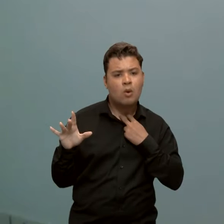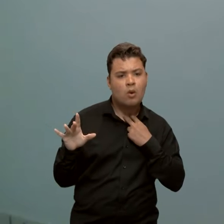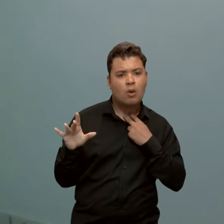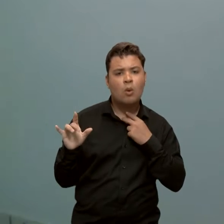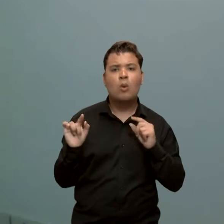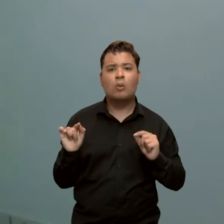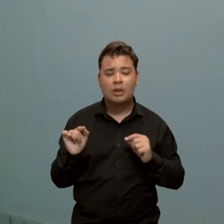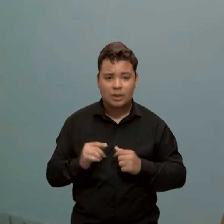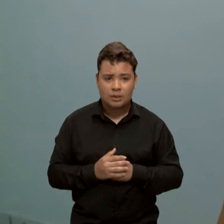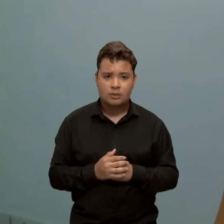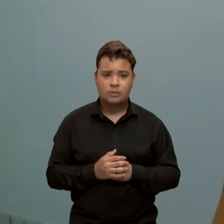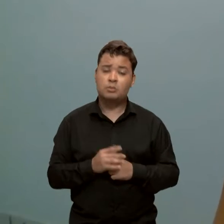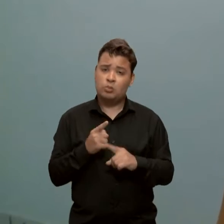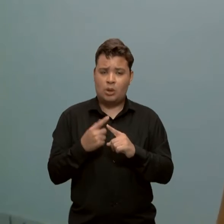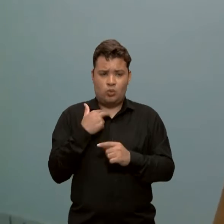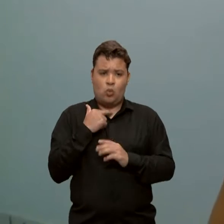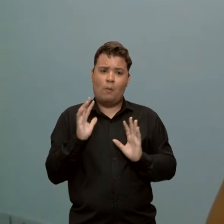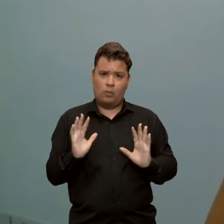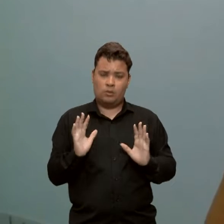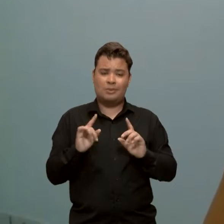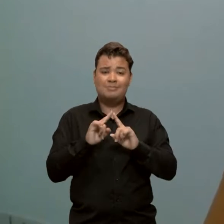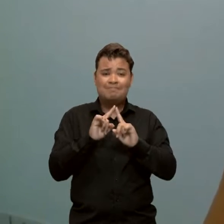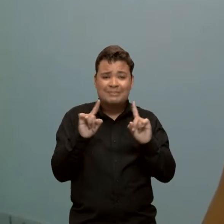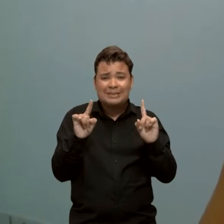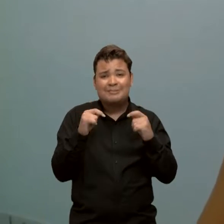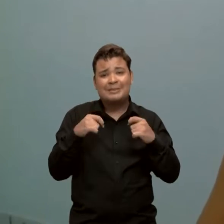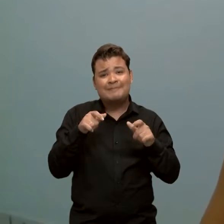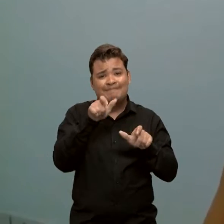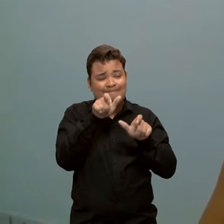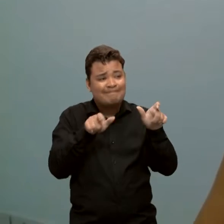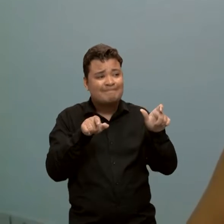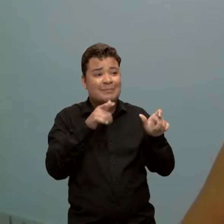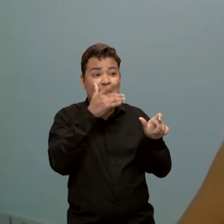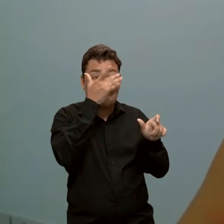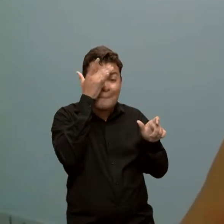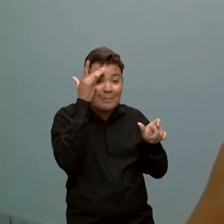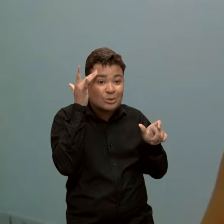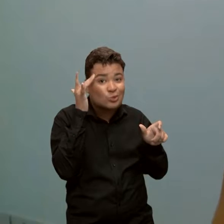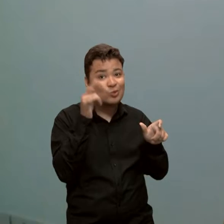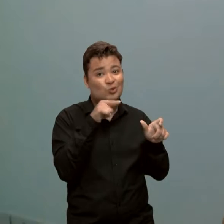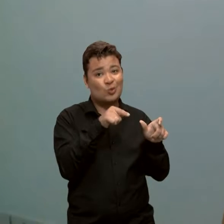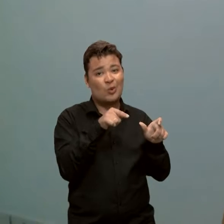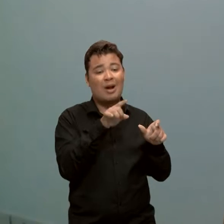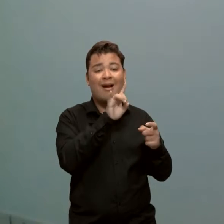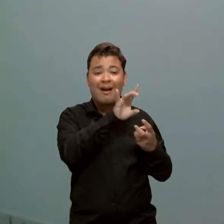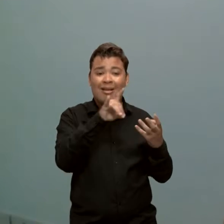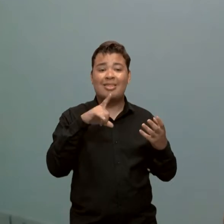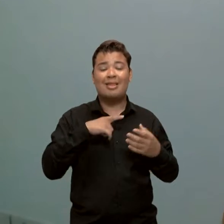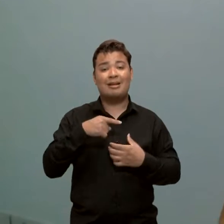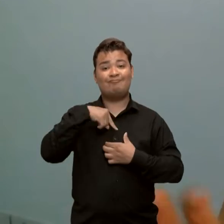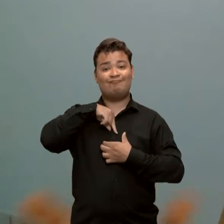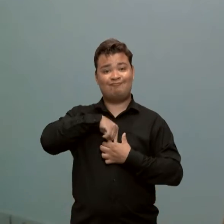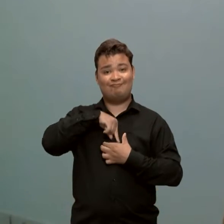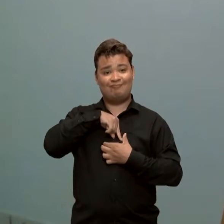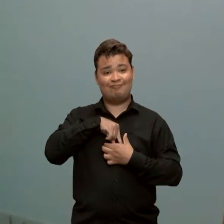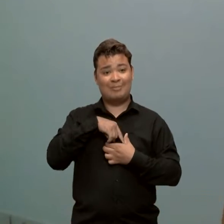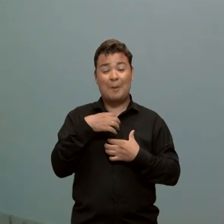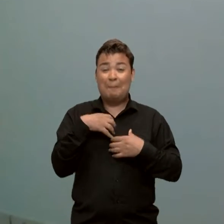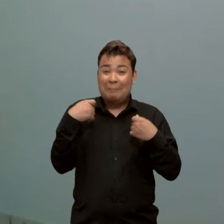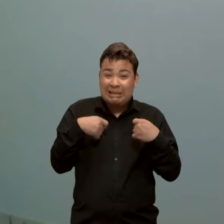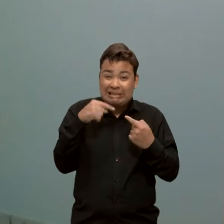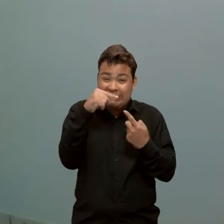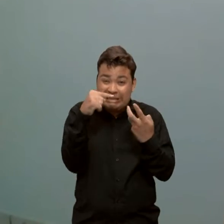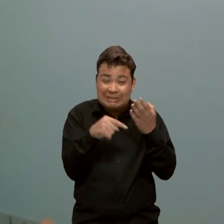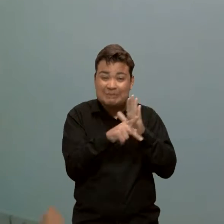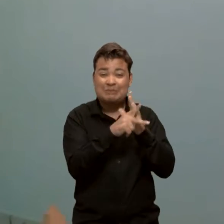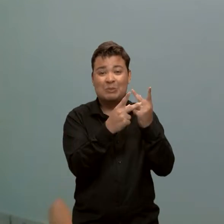gente tem que levar em consideração que são pessoas, existem subjetividades, necessidades específicas e que muitas vezes chegam